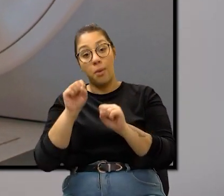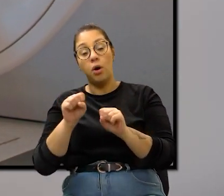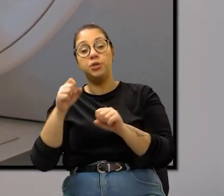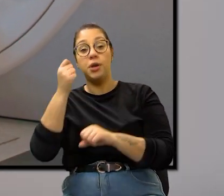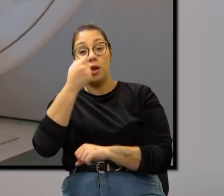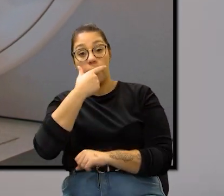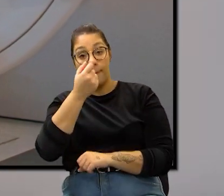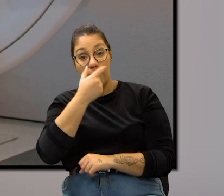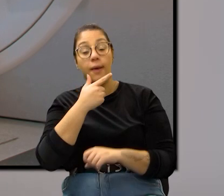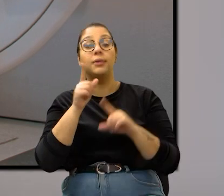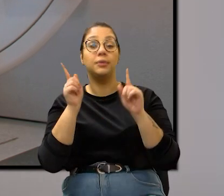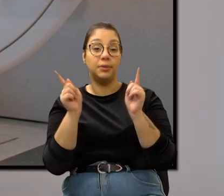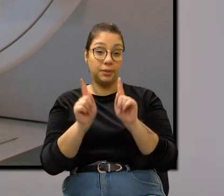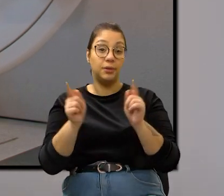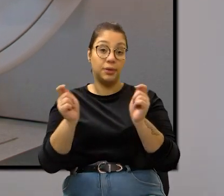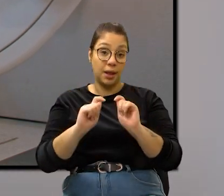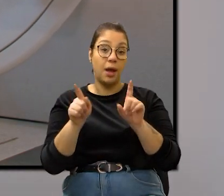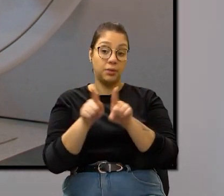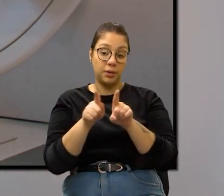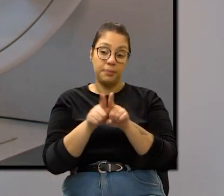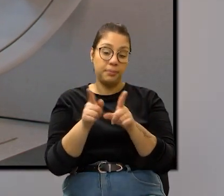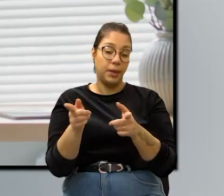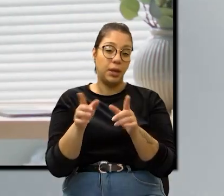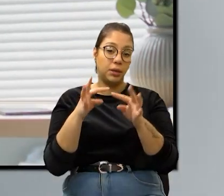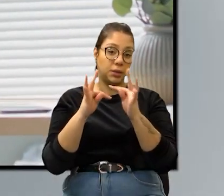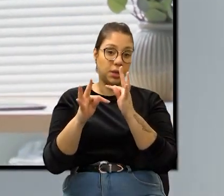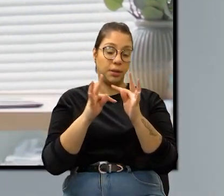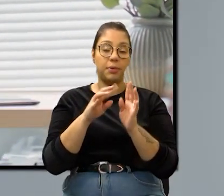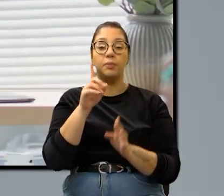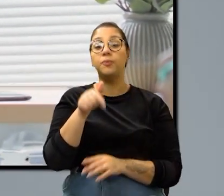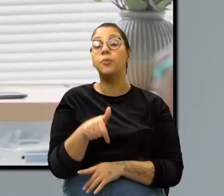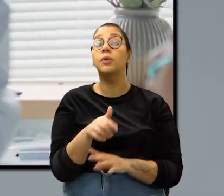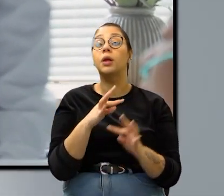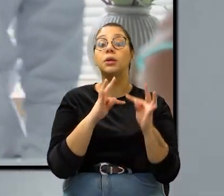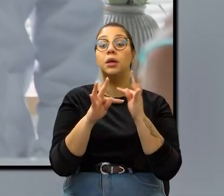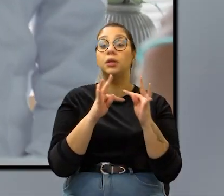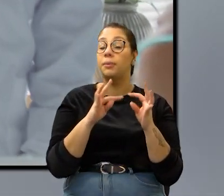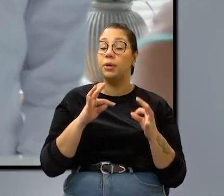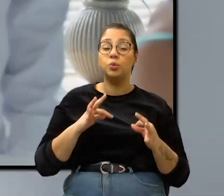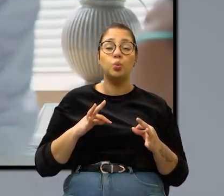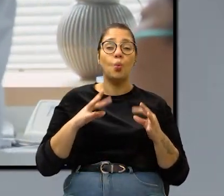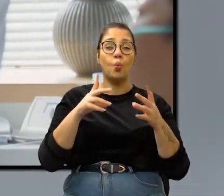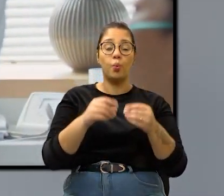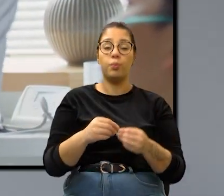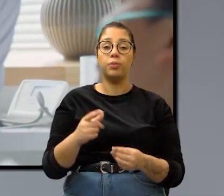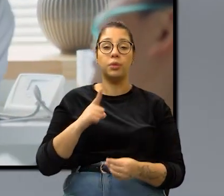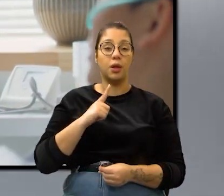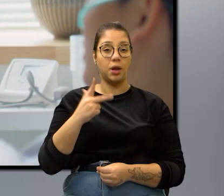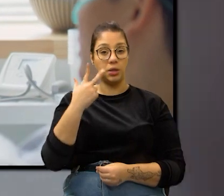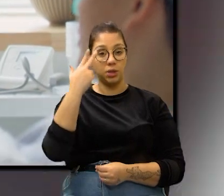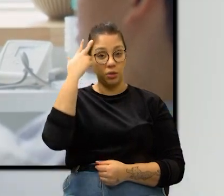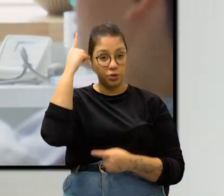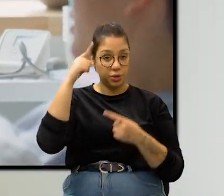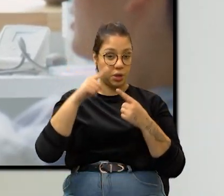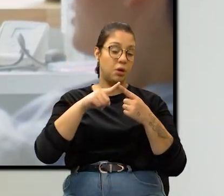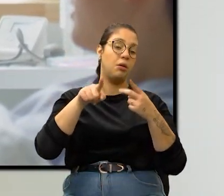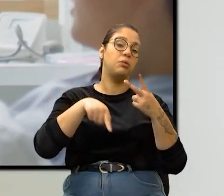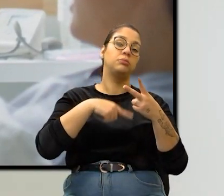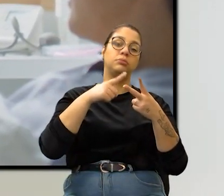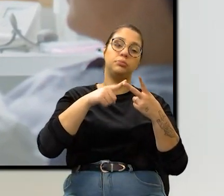oral, é possível esse tratamento. Então, é um tratamento completo, né?